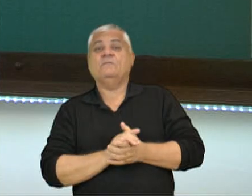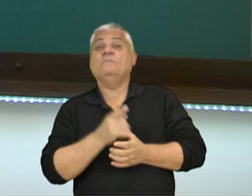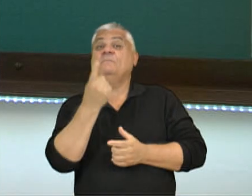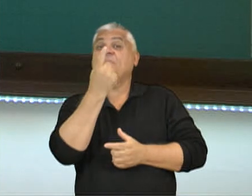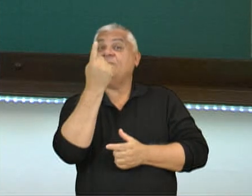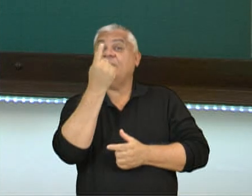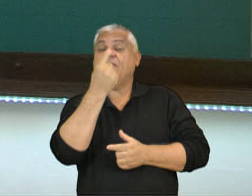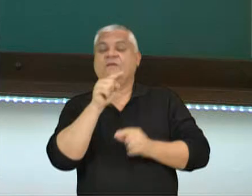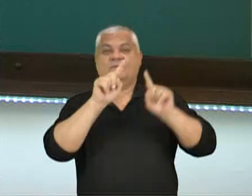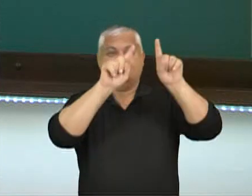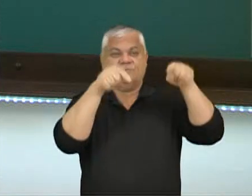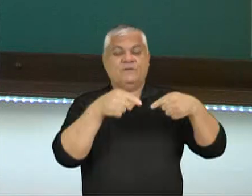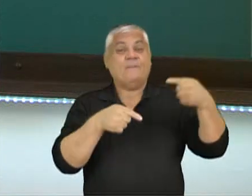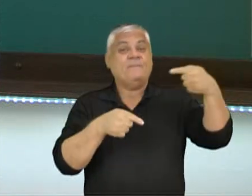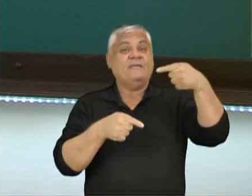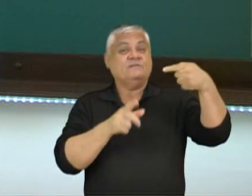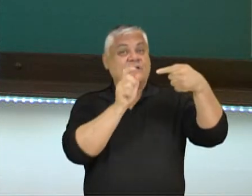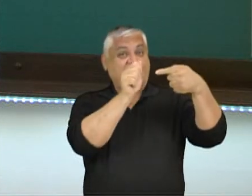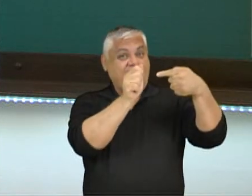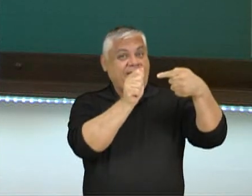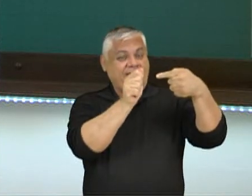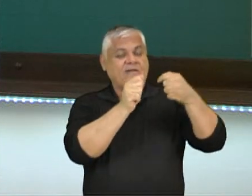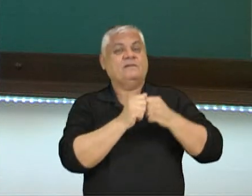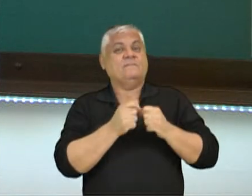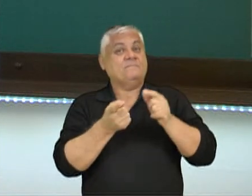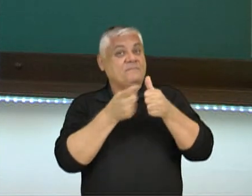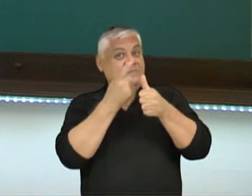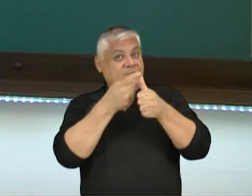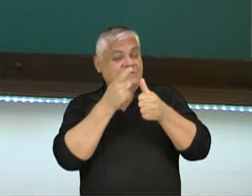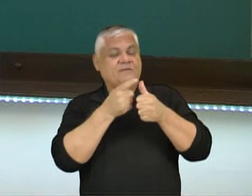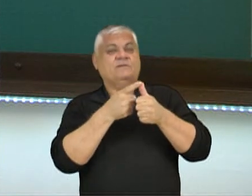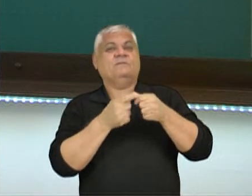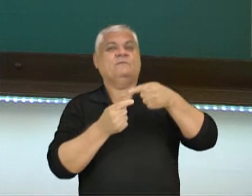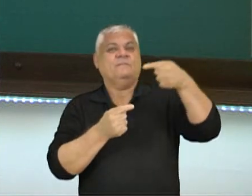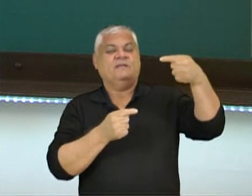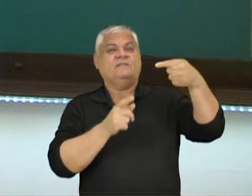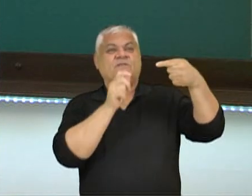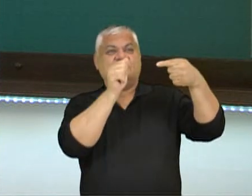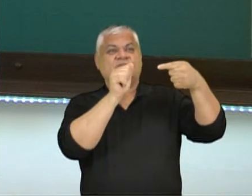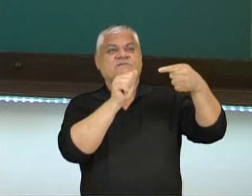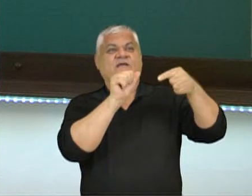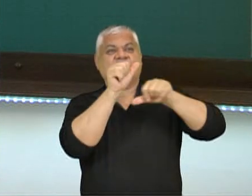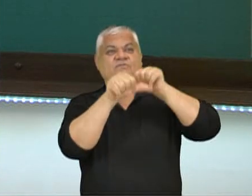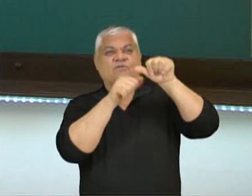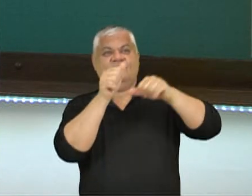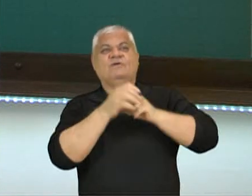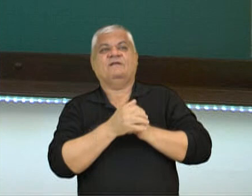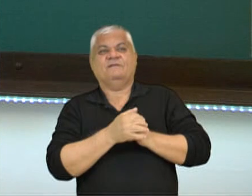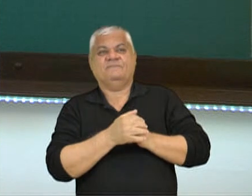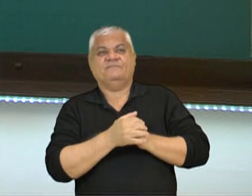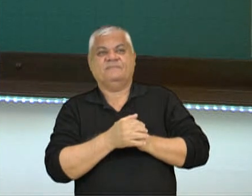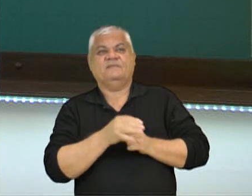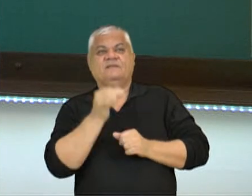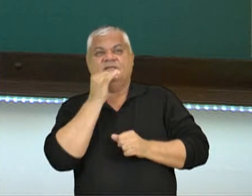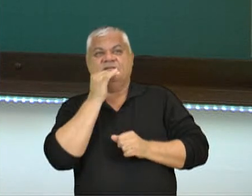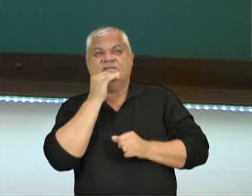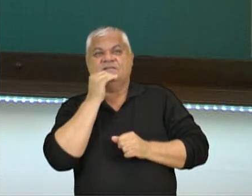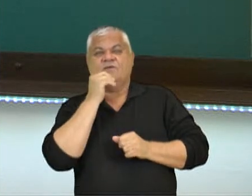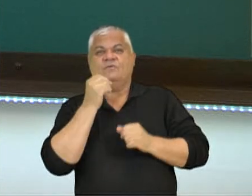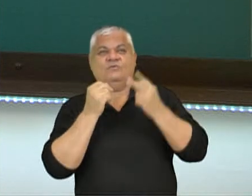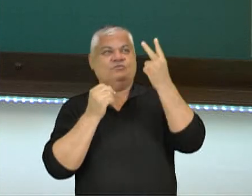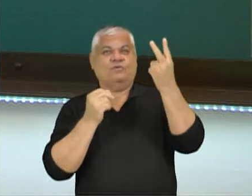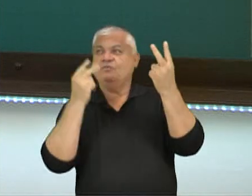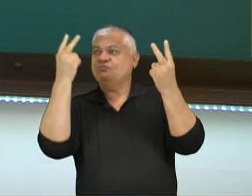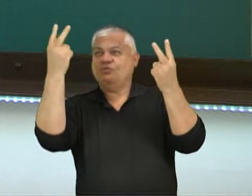fazer primeiro a oposta. Aí, como a minha oposta, ela vira nula, certo? Então, por isso que eu tenho 2 por 2, porque ela